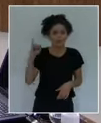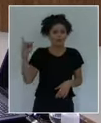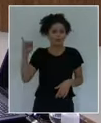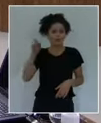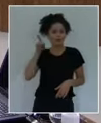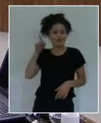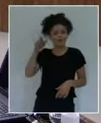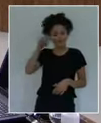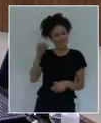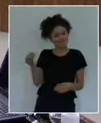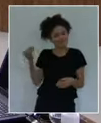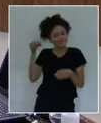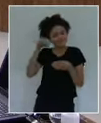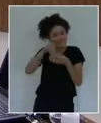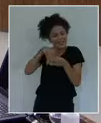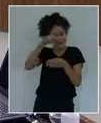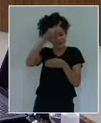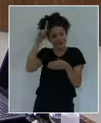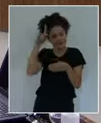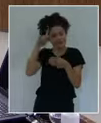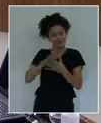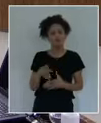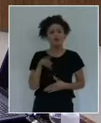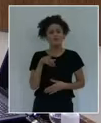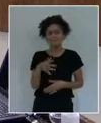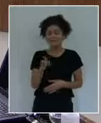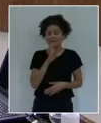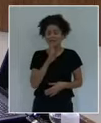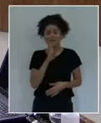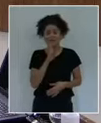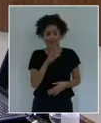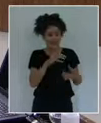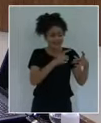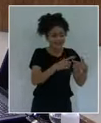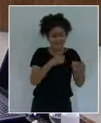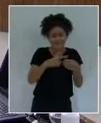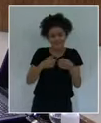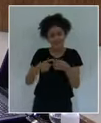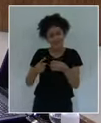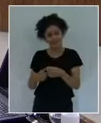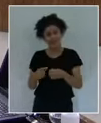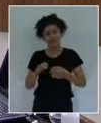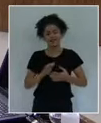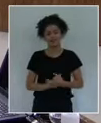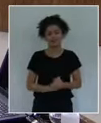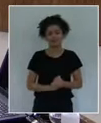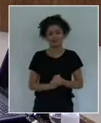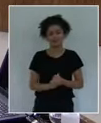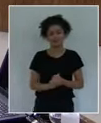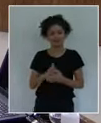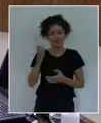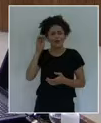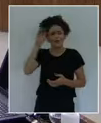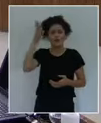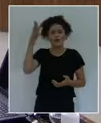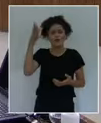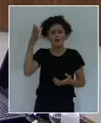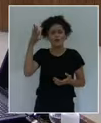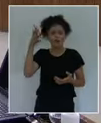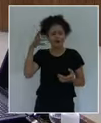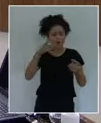já sabe dos pontos, você já sabe dos locais, você já sabe qual o local que entra, como eu sei do meu bairro, qual o local que vem água